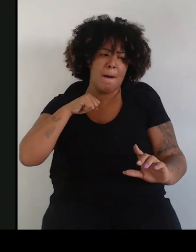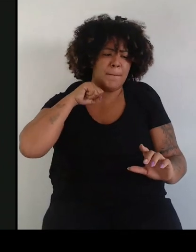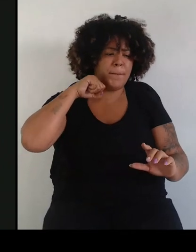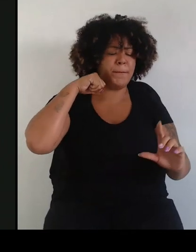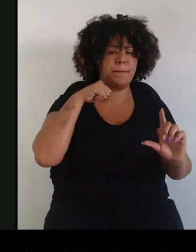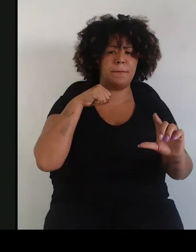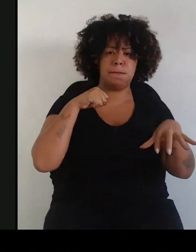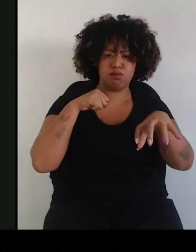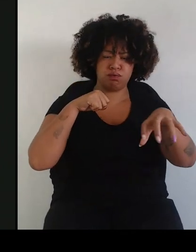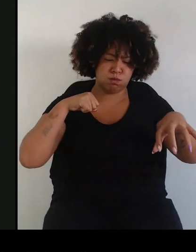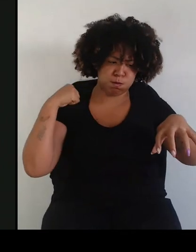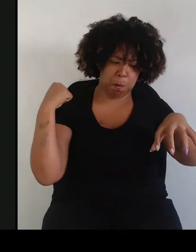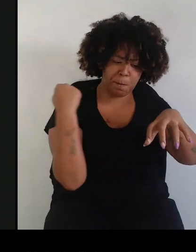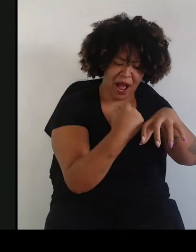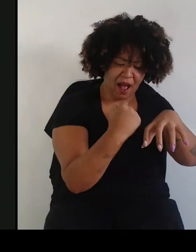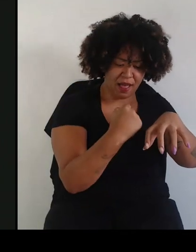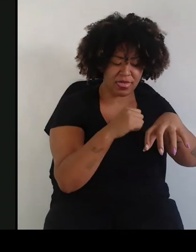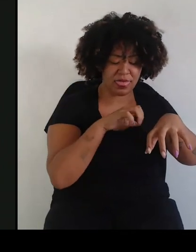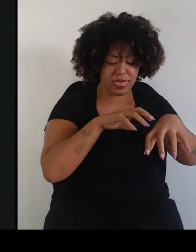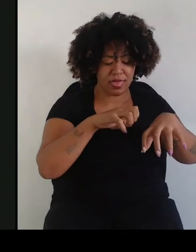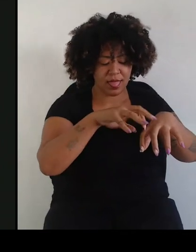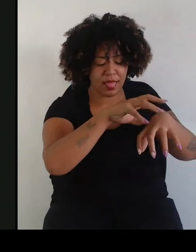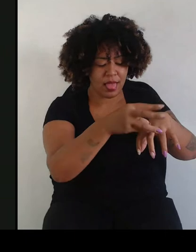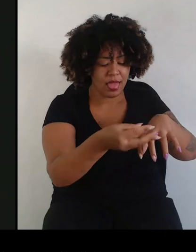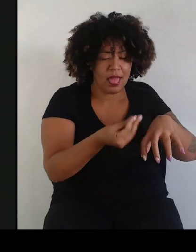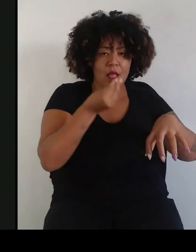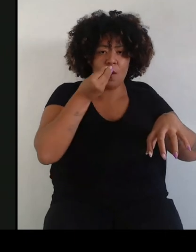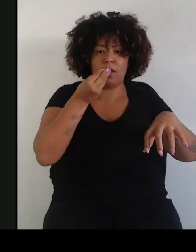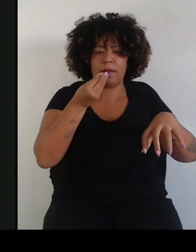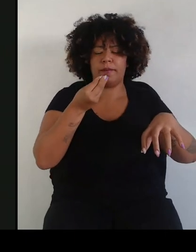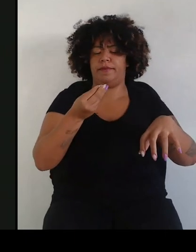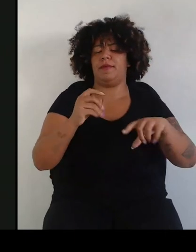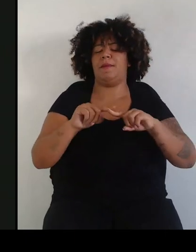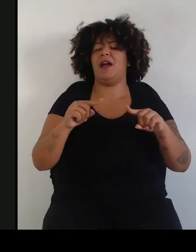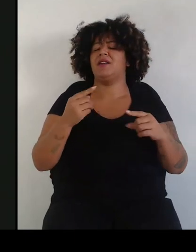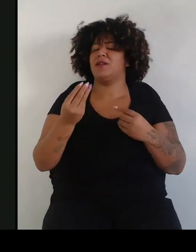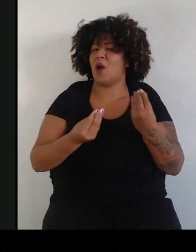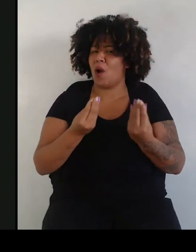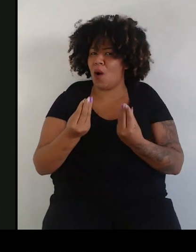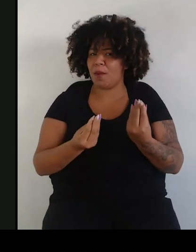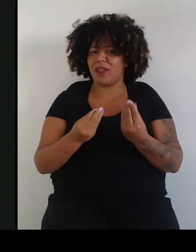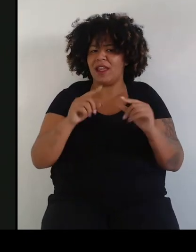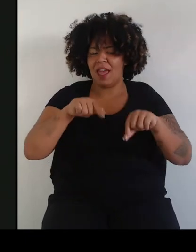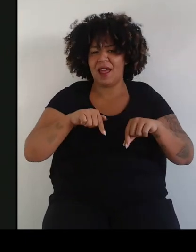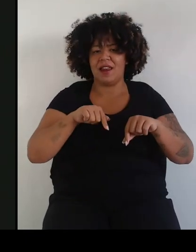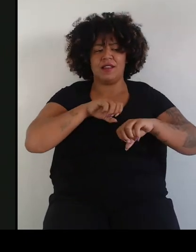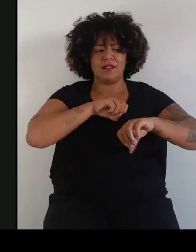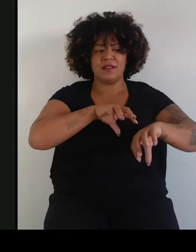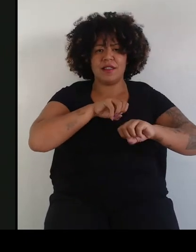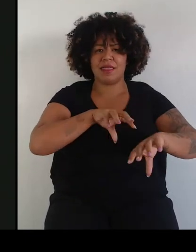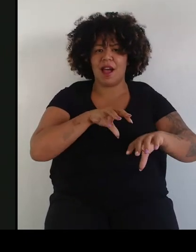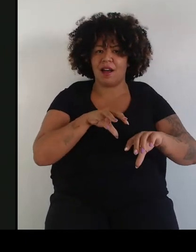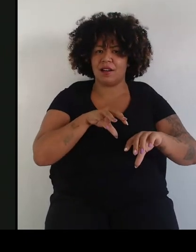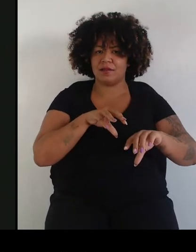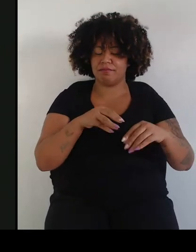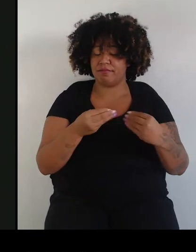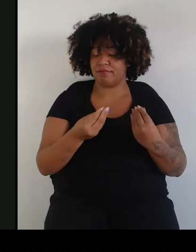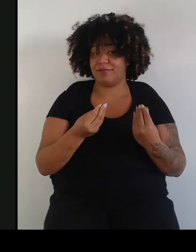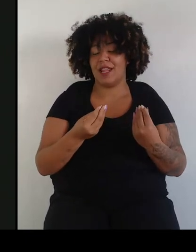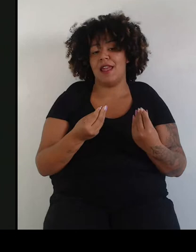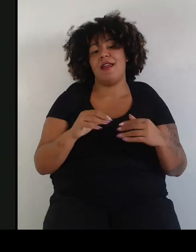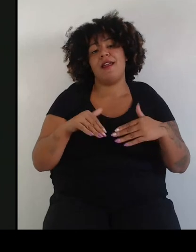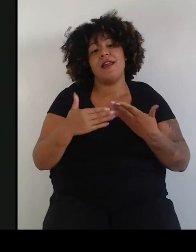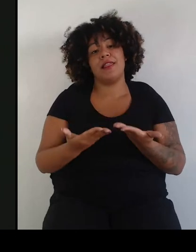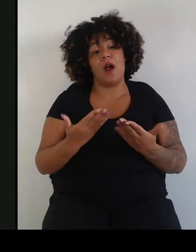parecida ao ensinar e doutrinar que o matarem comer aqui portanto existe um